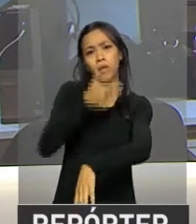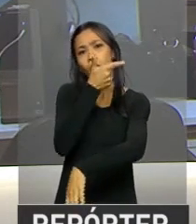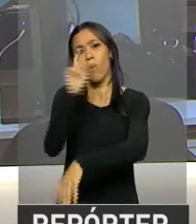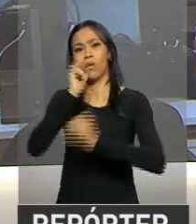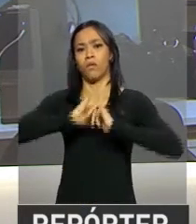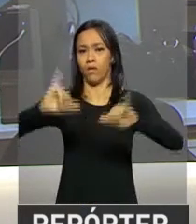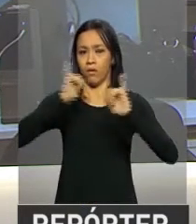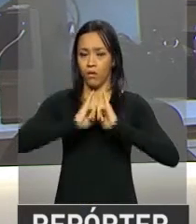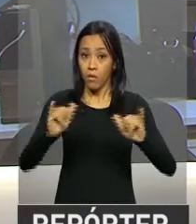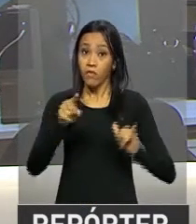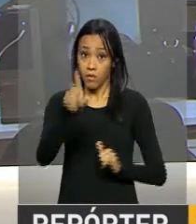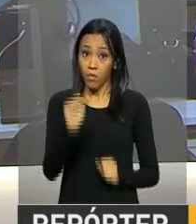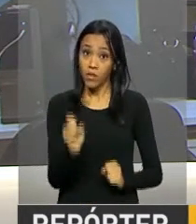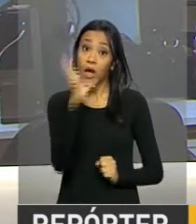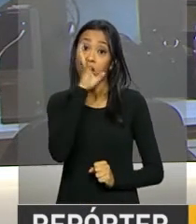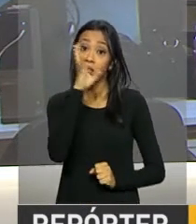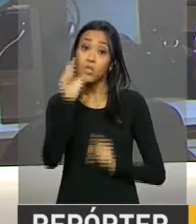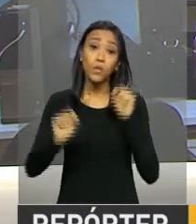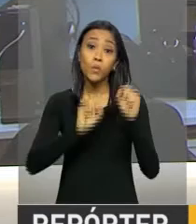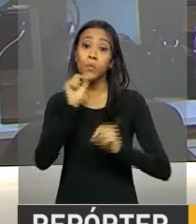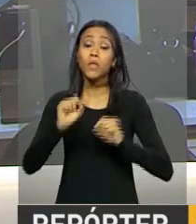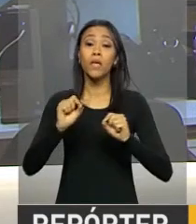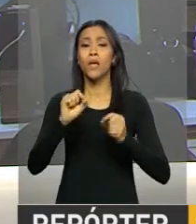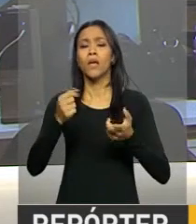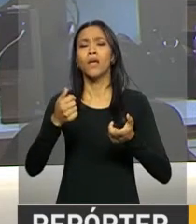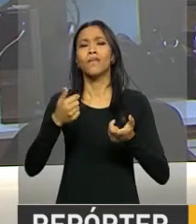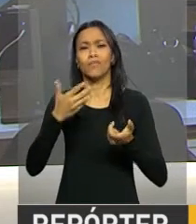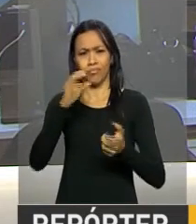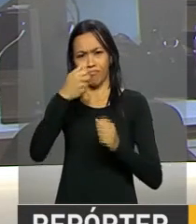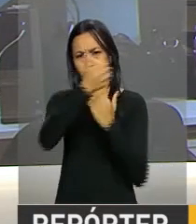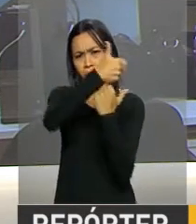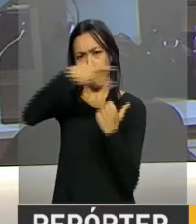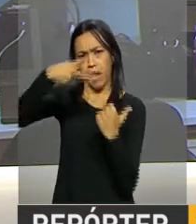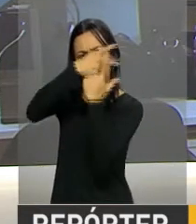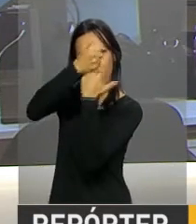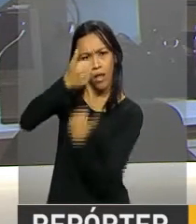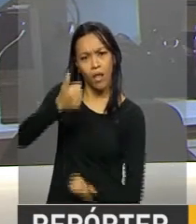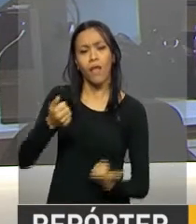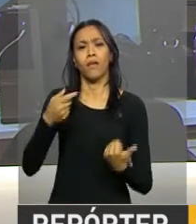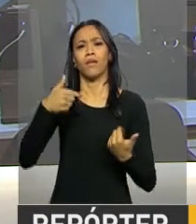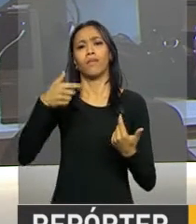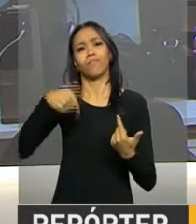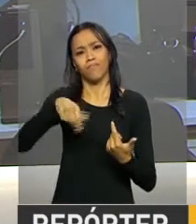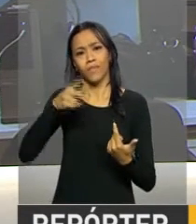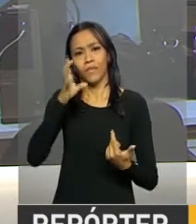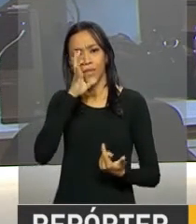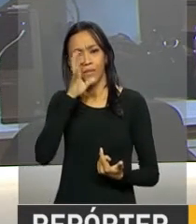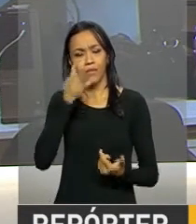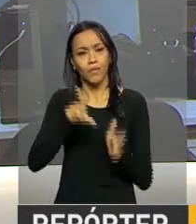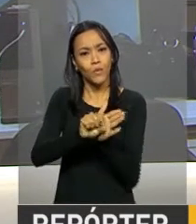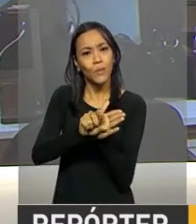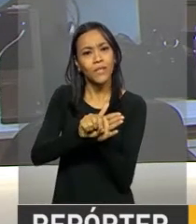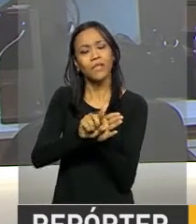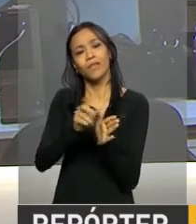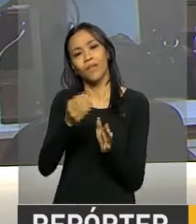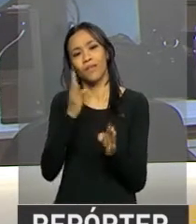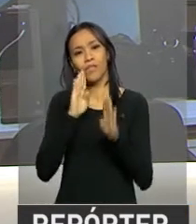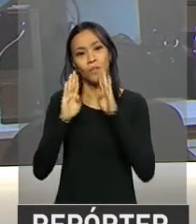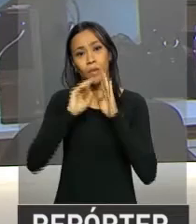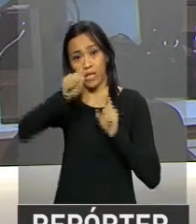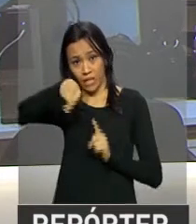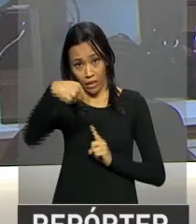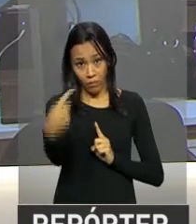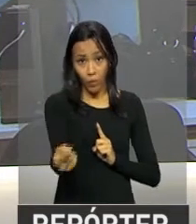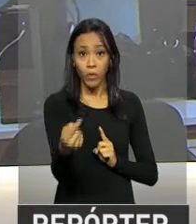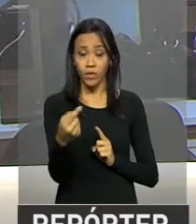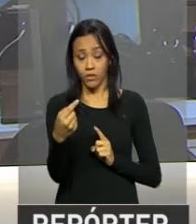informações acompanhe as novidades do governo federal também nas nossas redes sociais no twitter e no facebook na sequência em